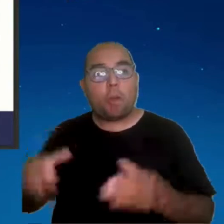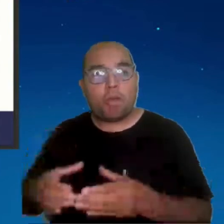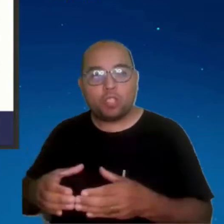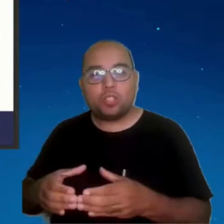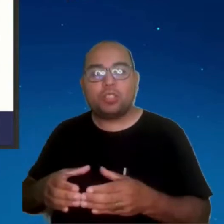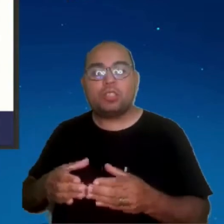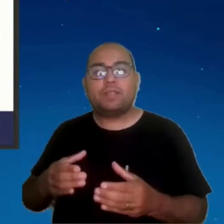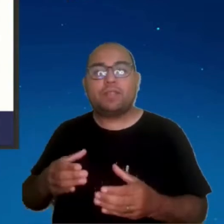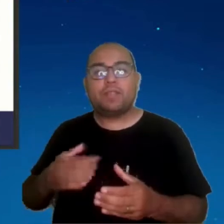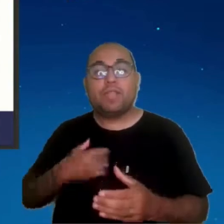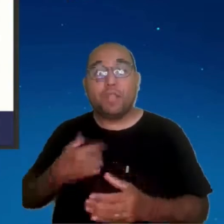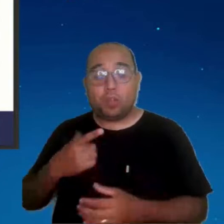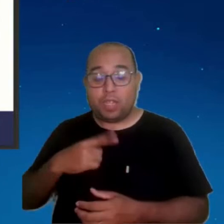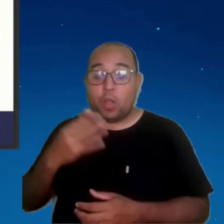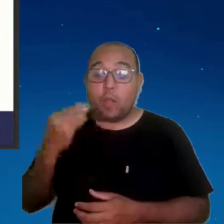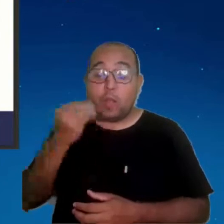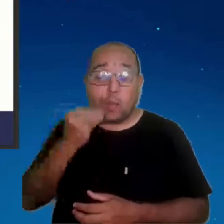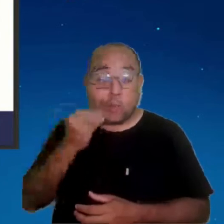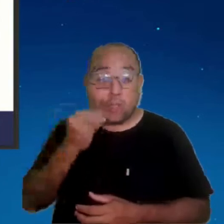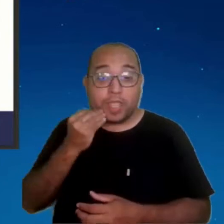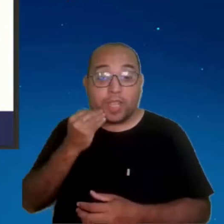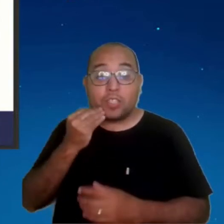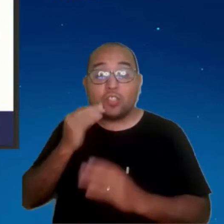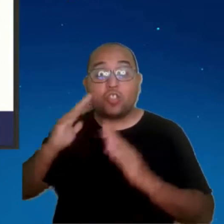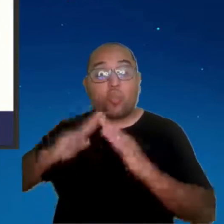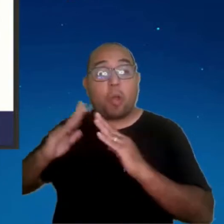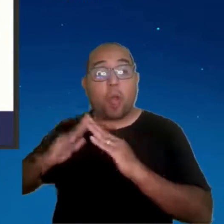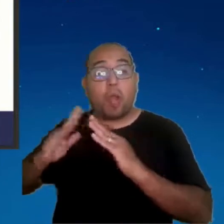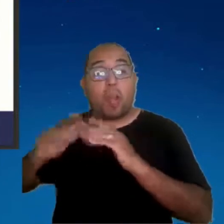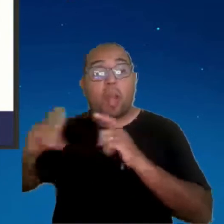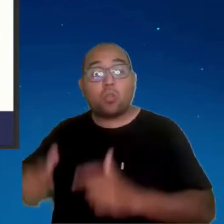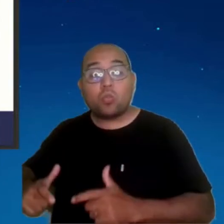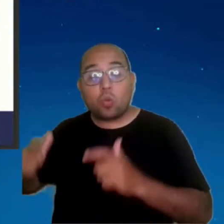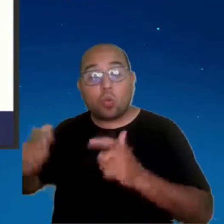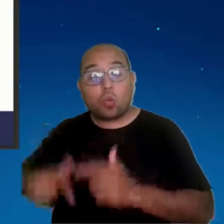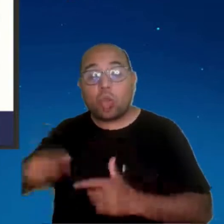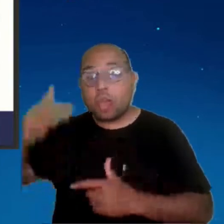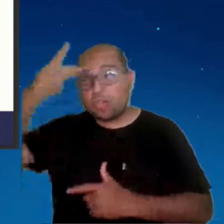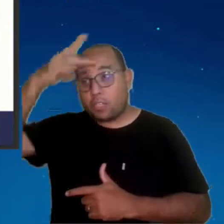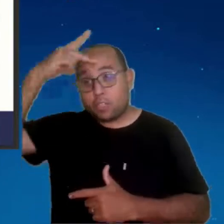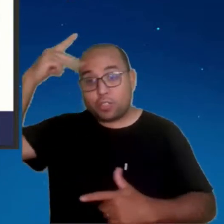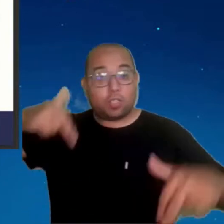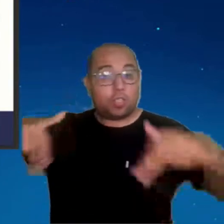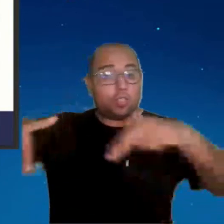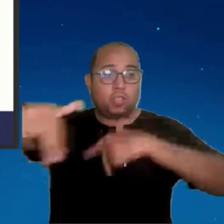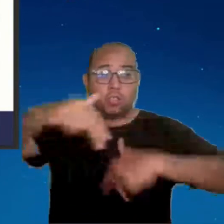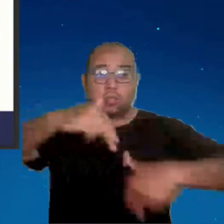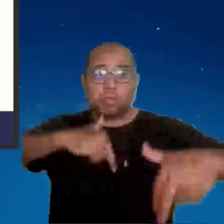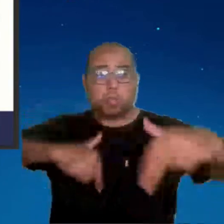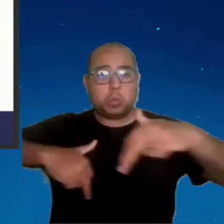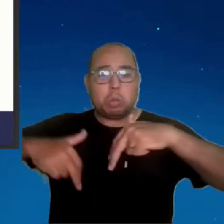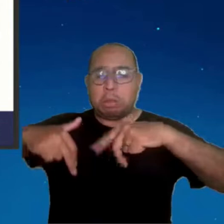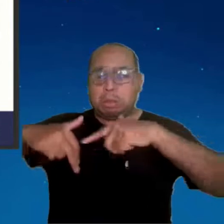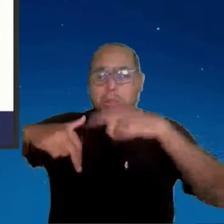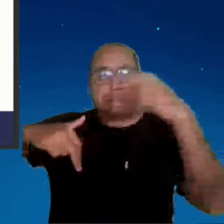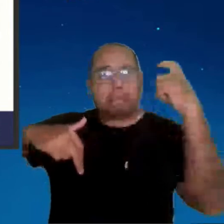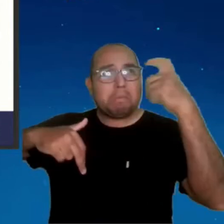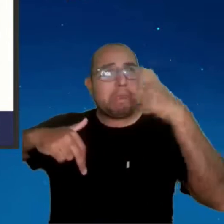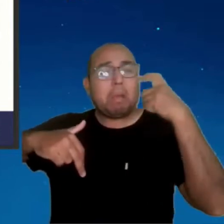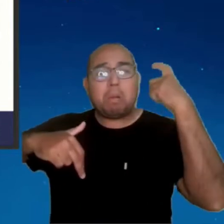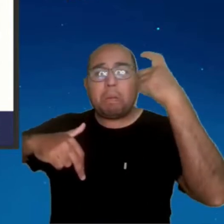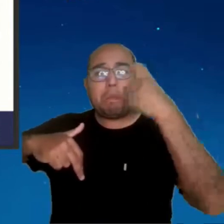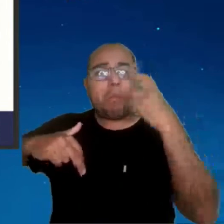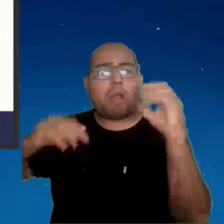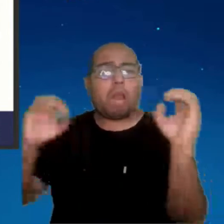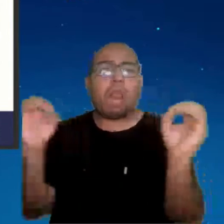oportunidade hoje, né, de morar num lugar onde as pessoas aqui não se preocupam com